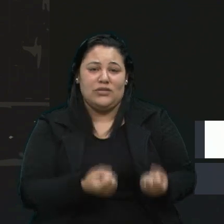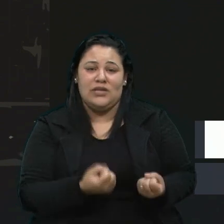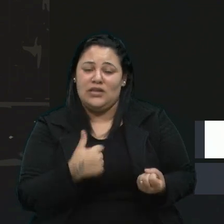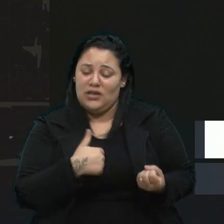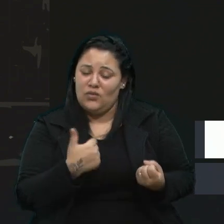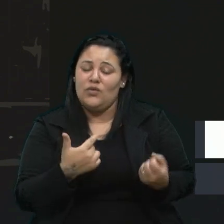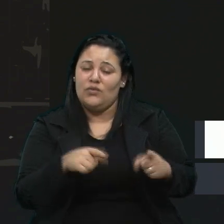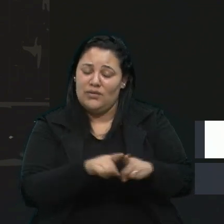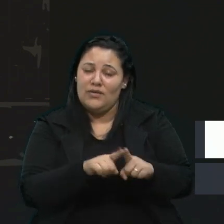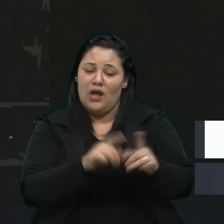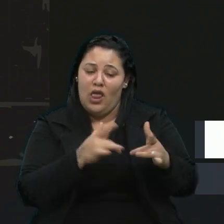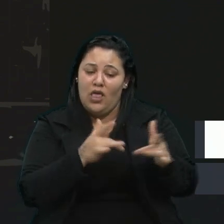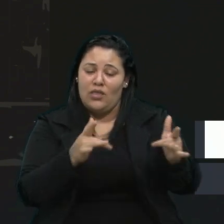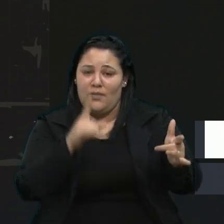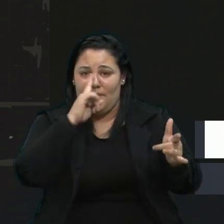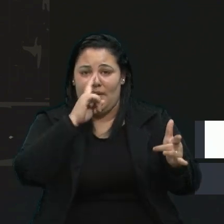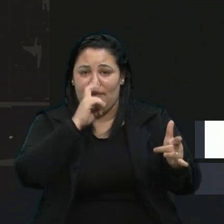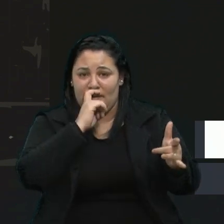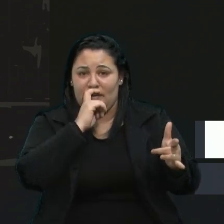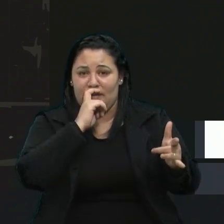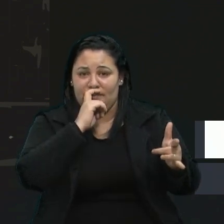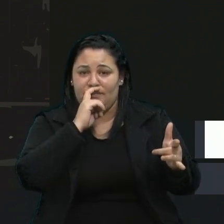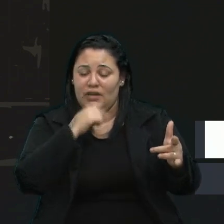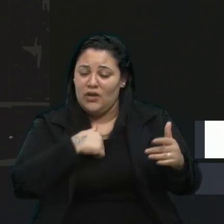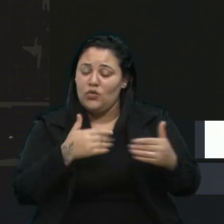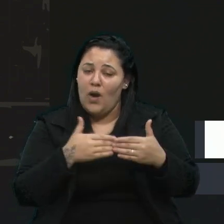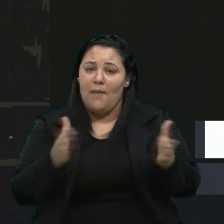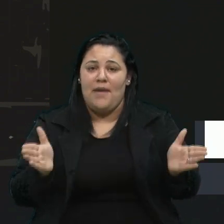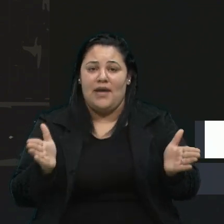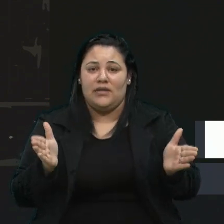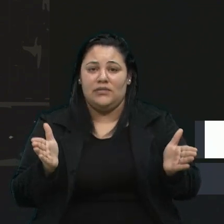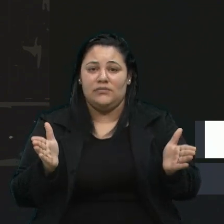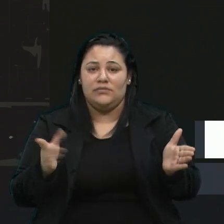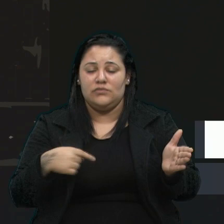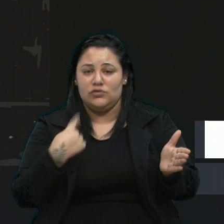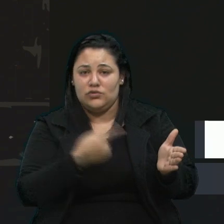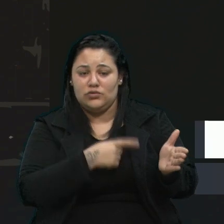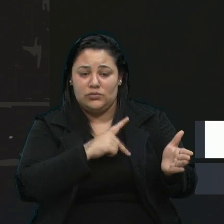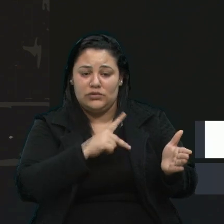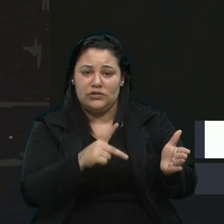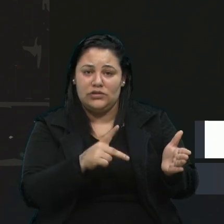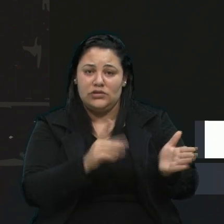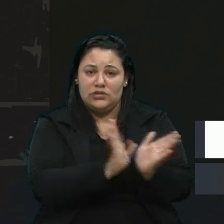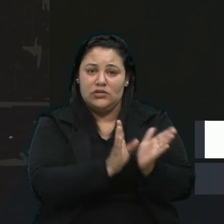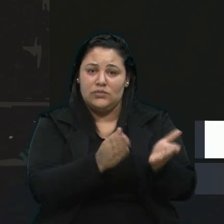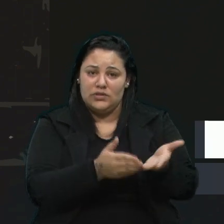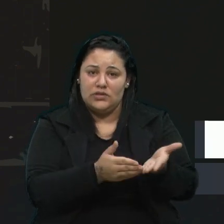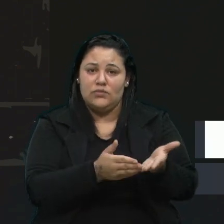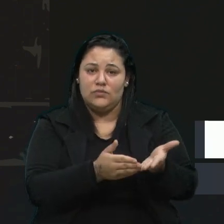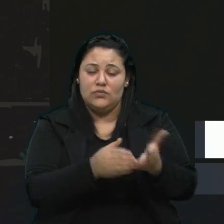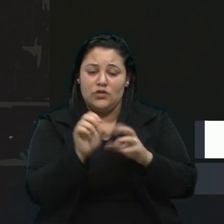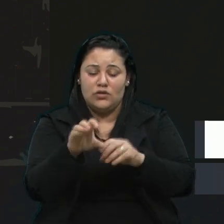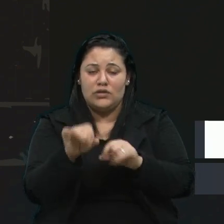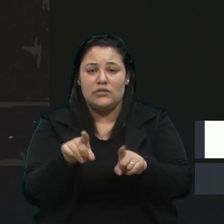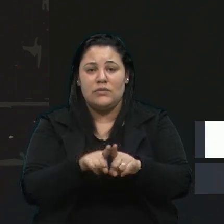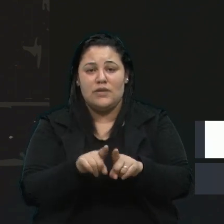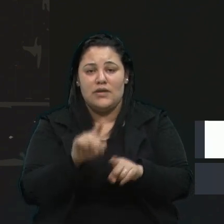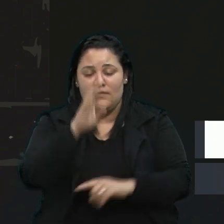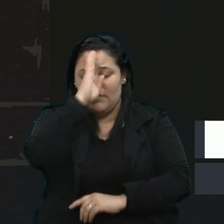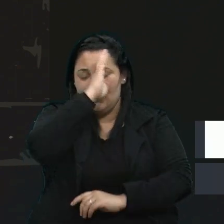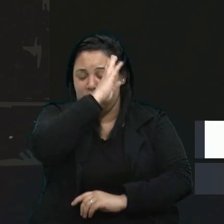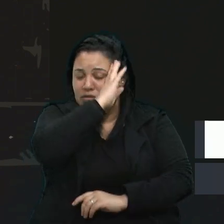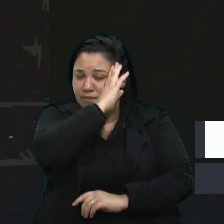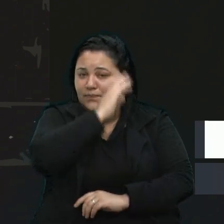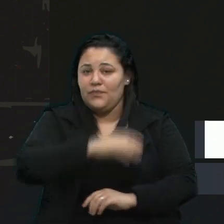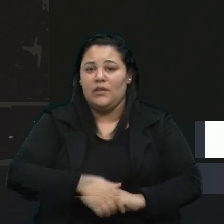pais e coloco à disposição também do nosso presidente da Comissão de Educação, vereador Bressan. Eu,